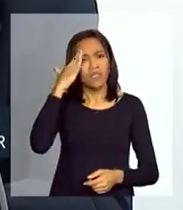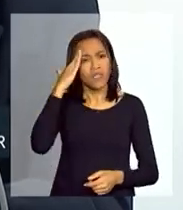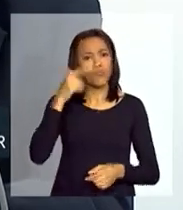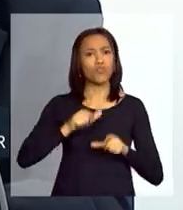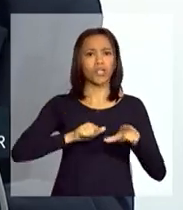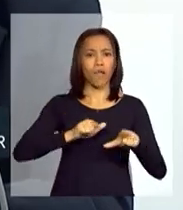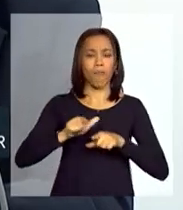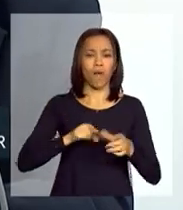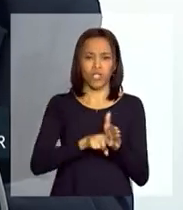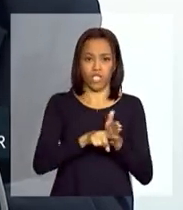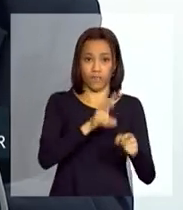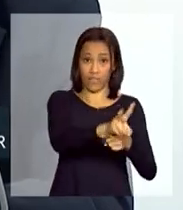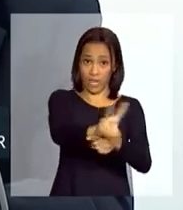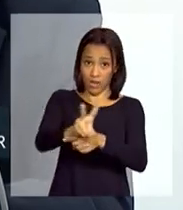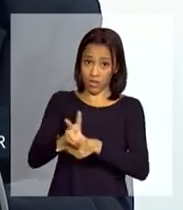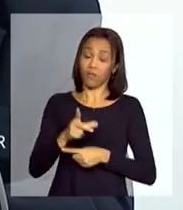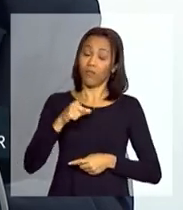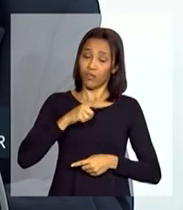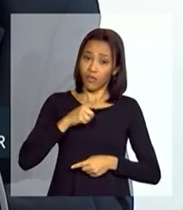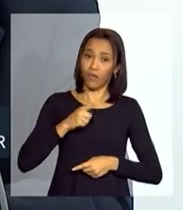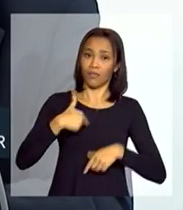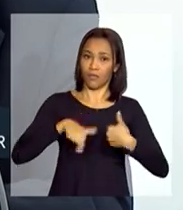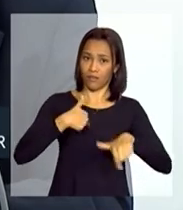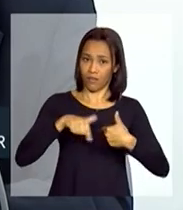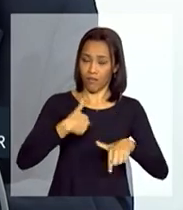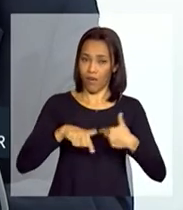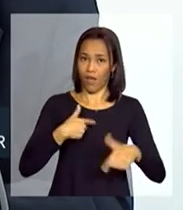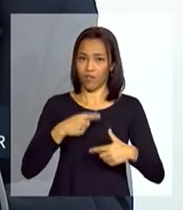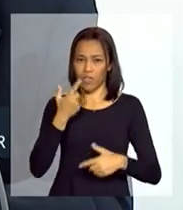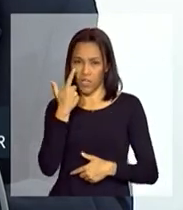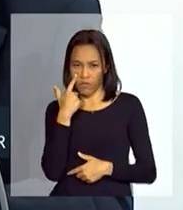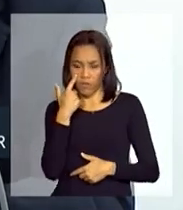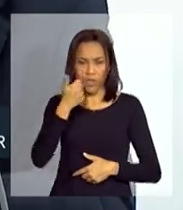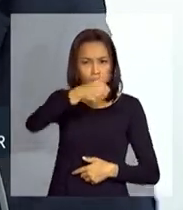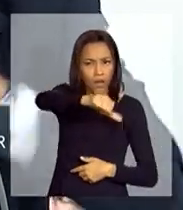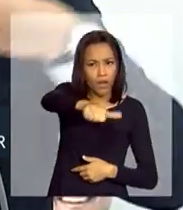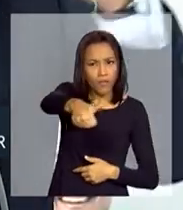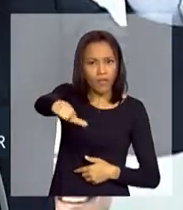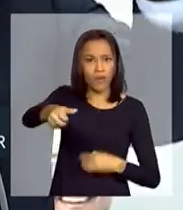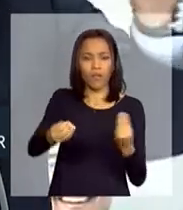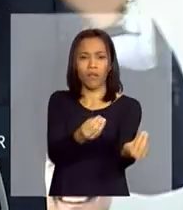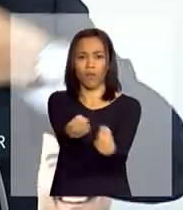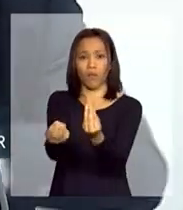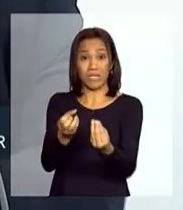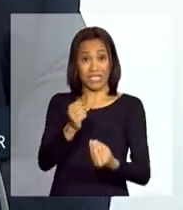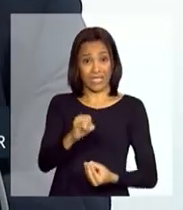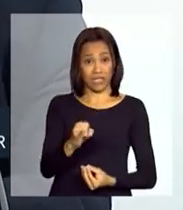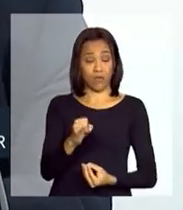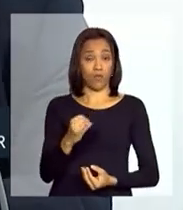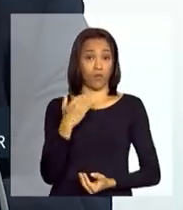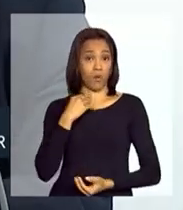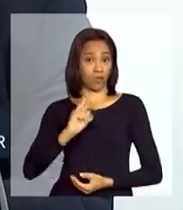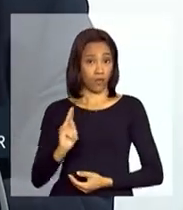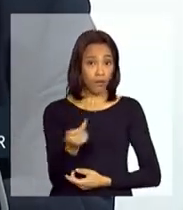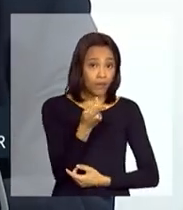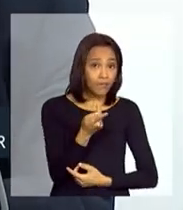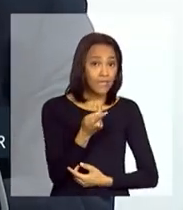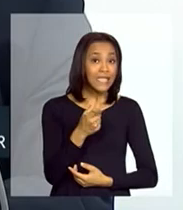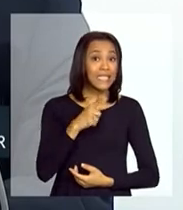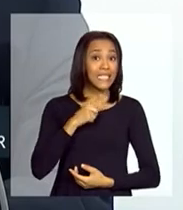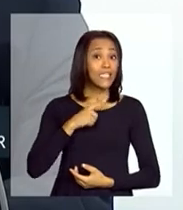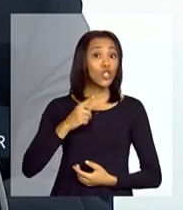fiscalização estão também ações que visam é olhar esse aspectos o banco está errado tem todo um processo